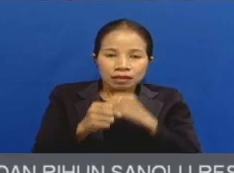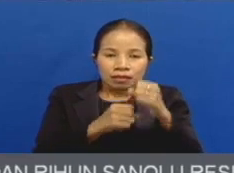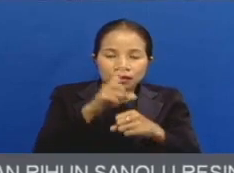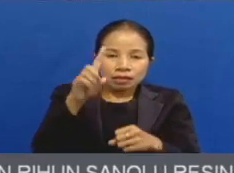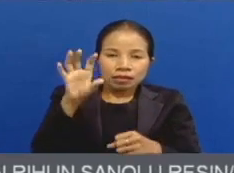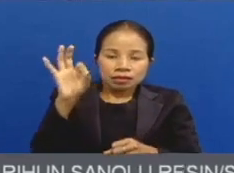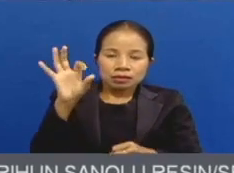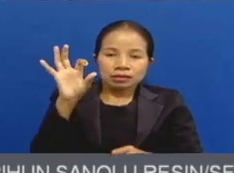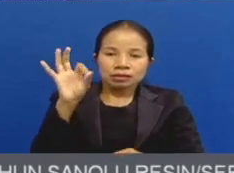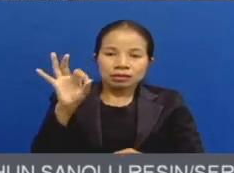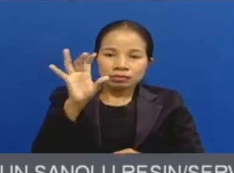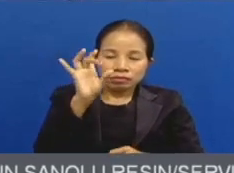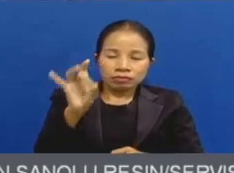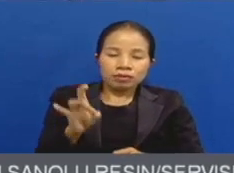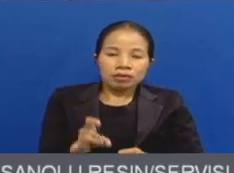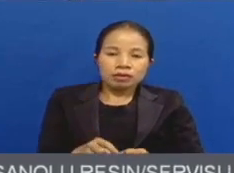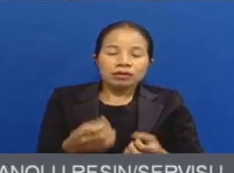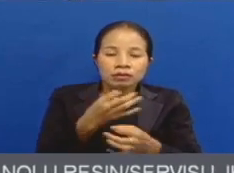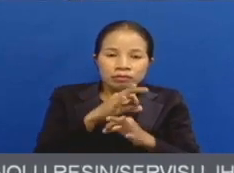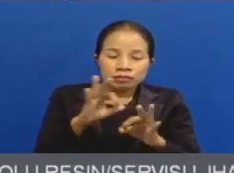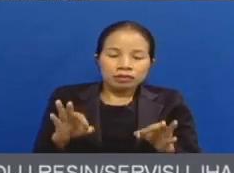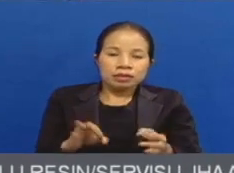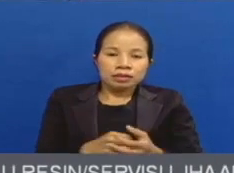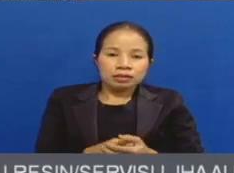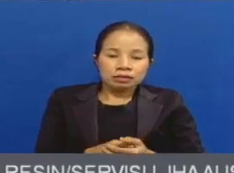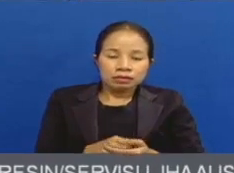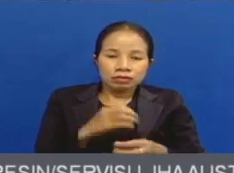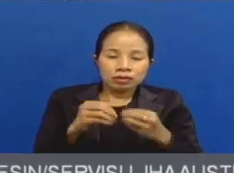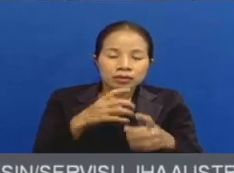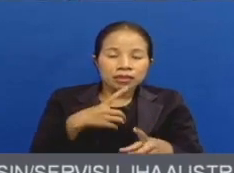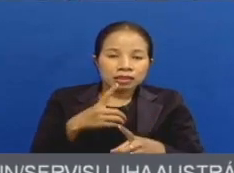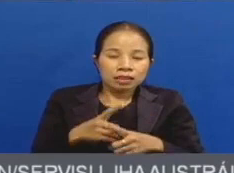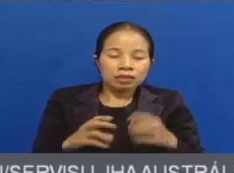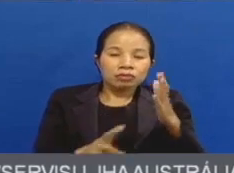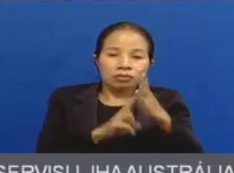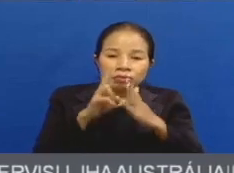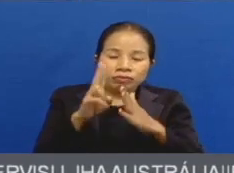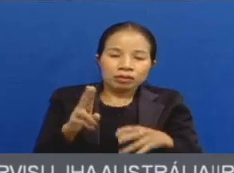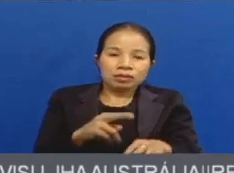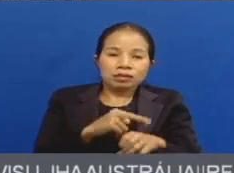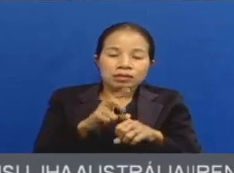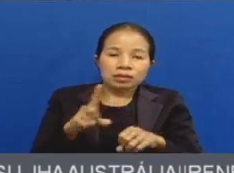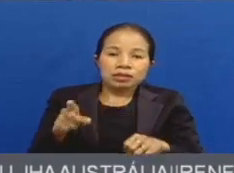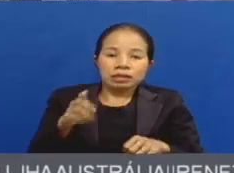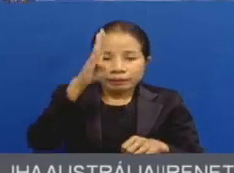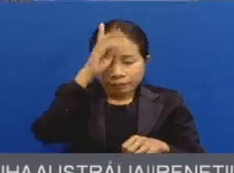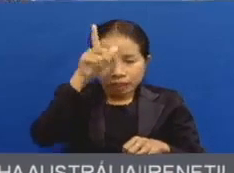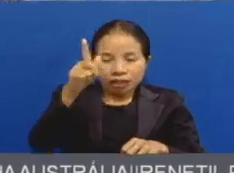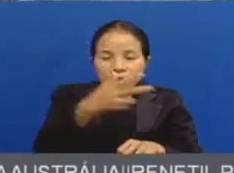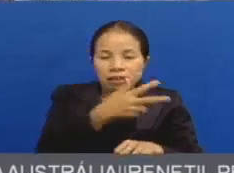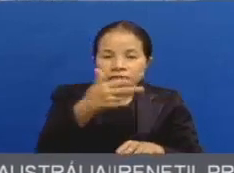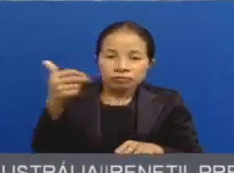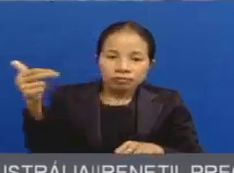tu sia nulo resin walu, remata licenciatura área direito e Universidade Nacional de Denpasar, Bali,